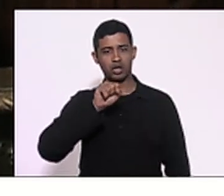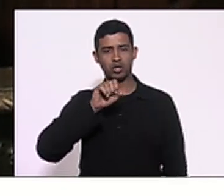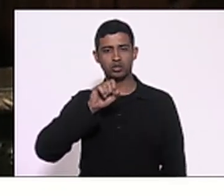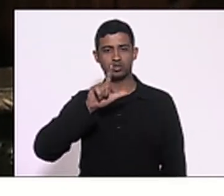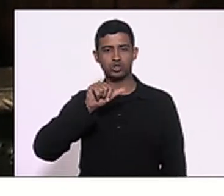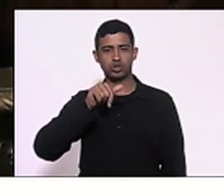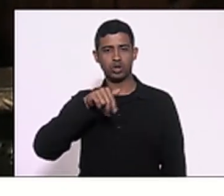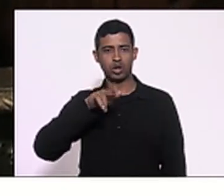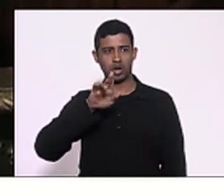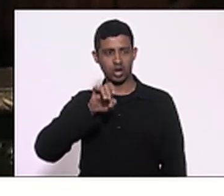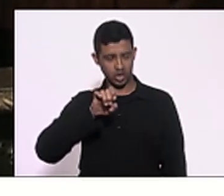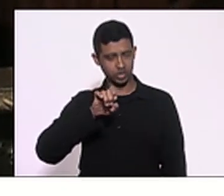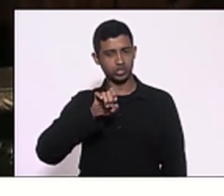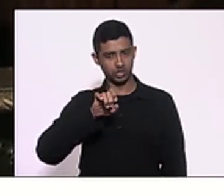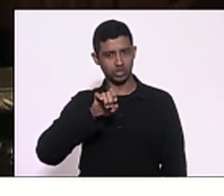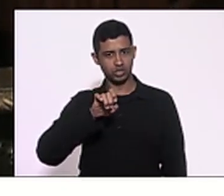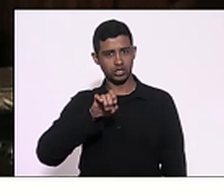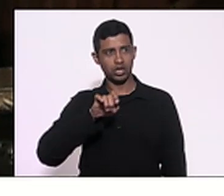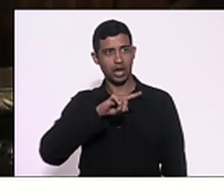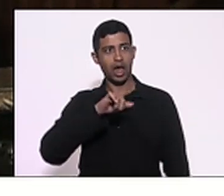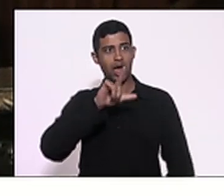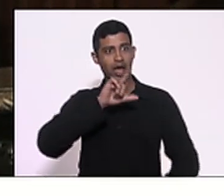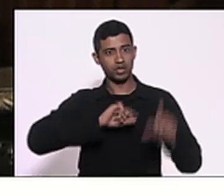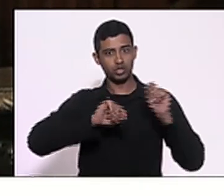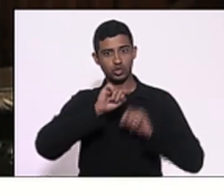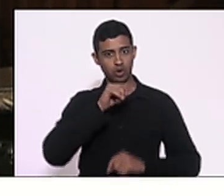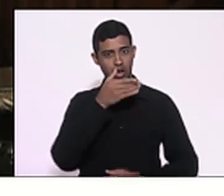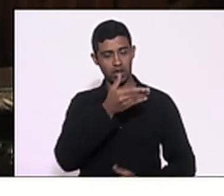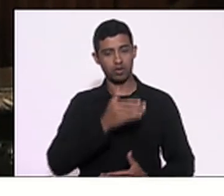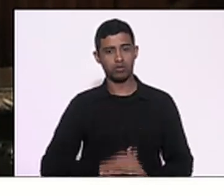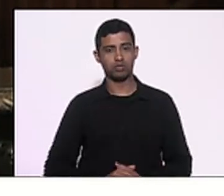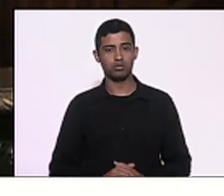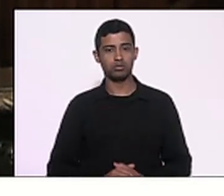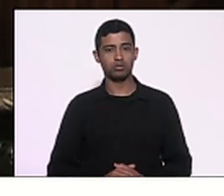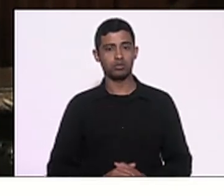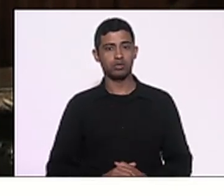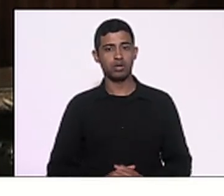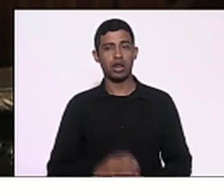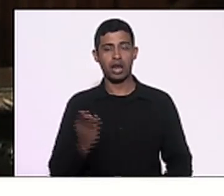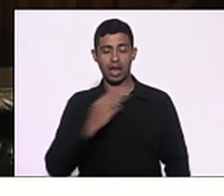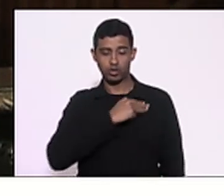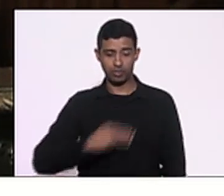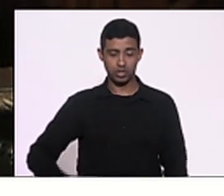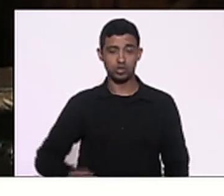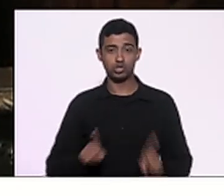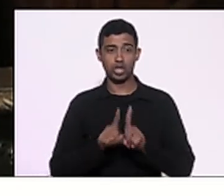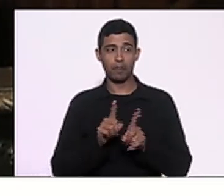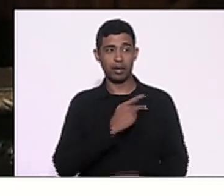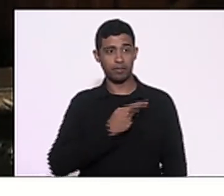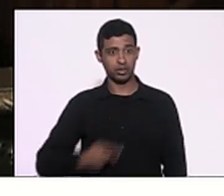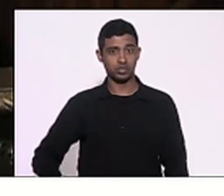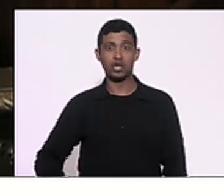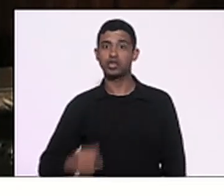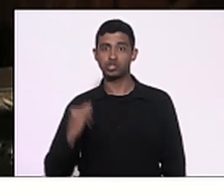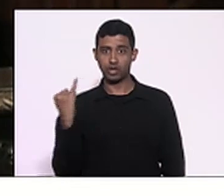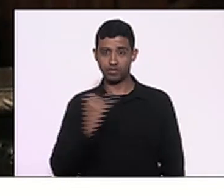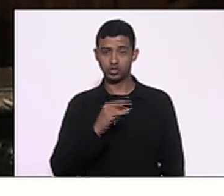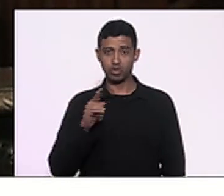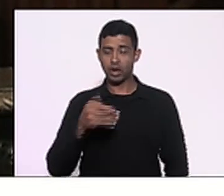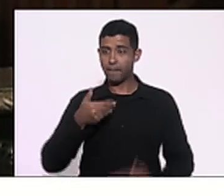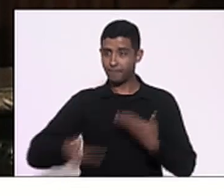denunciar mais esta agressão à autonomia das instituições federais de ensino superior,